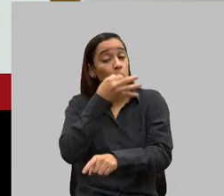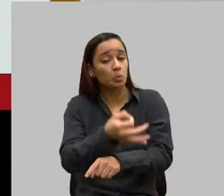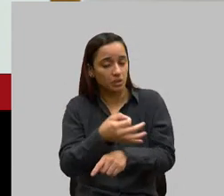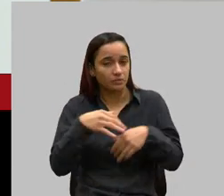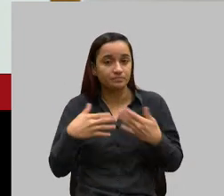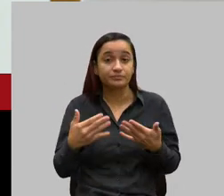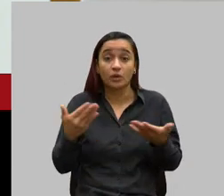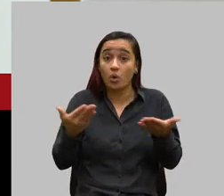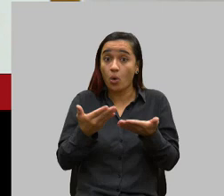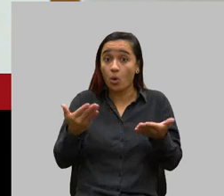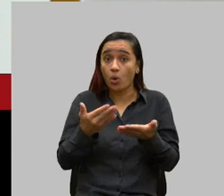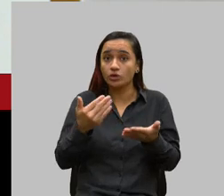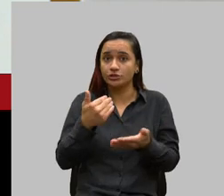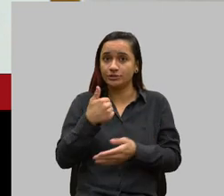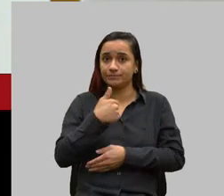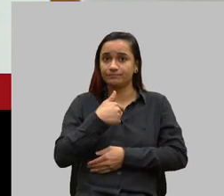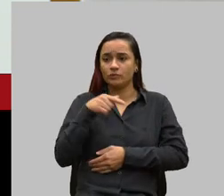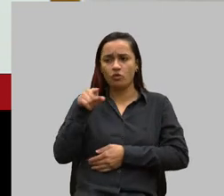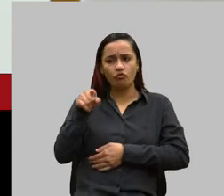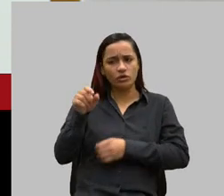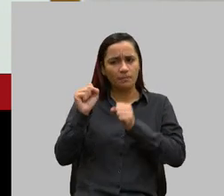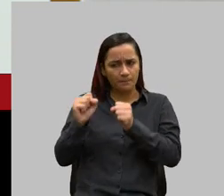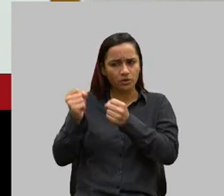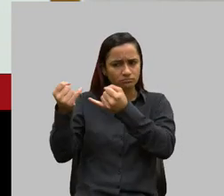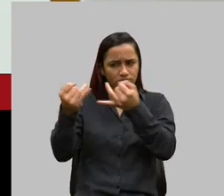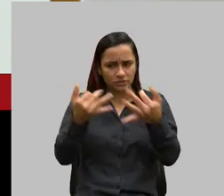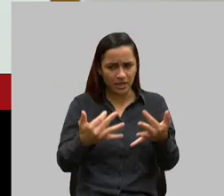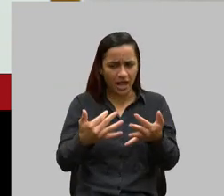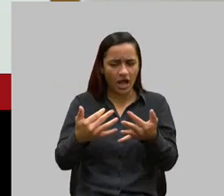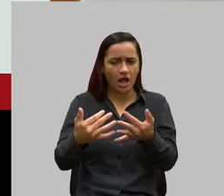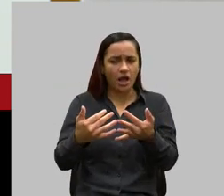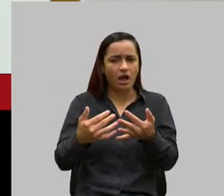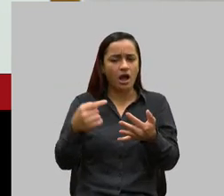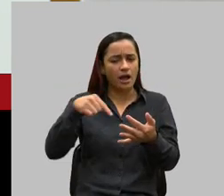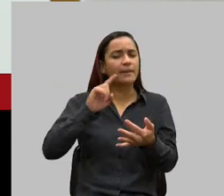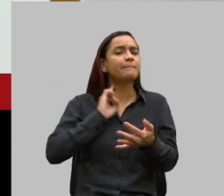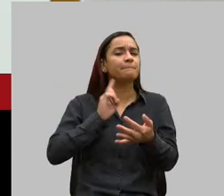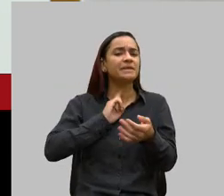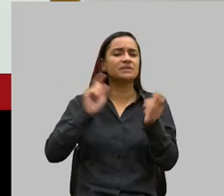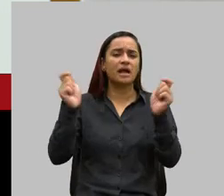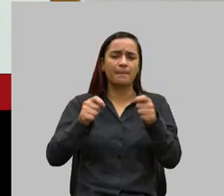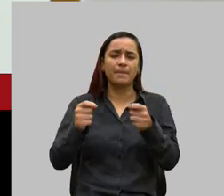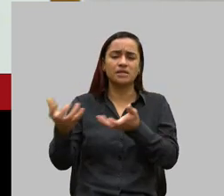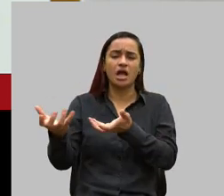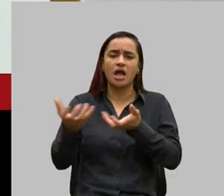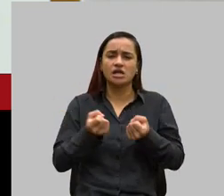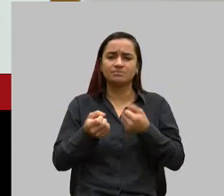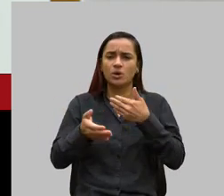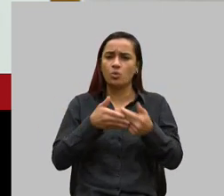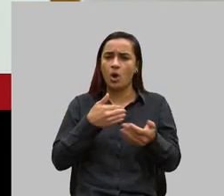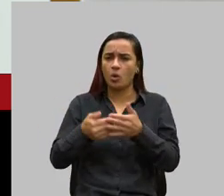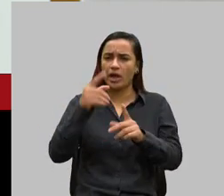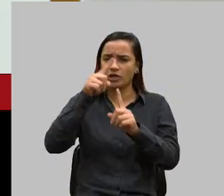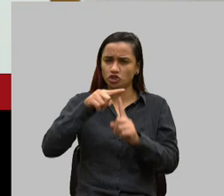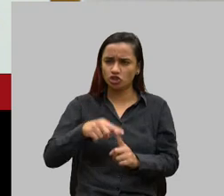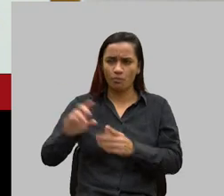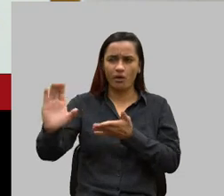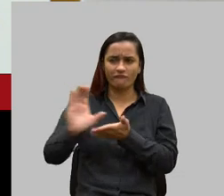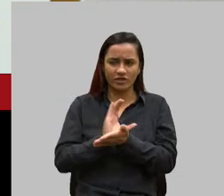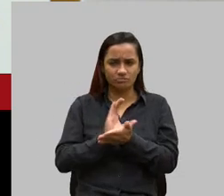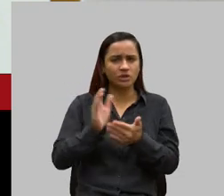hoje enquanto secretário o senhor pode falar que Minas está preparada para receber qualquer tipo de investimento qualquer tipo de empresa independente do